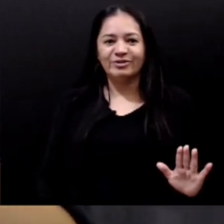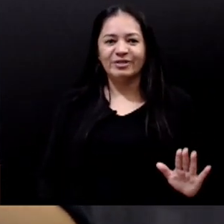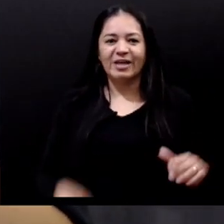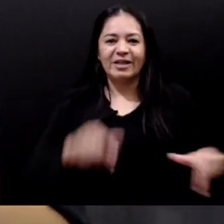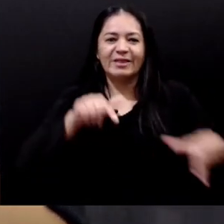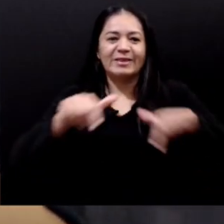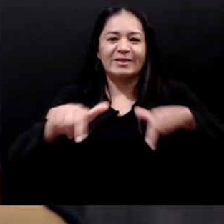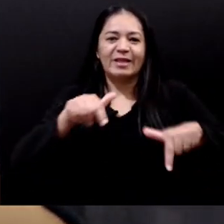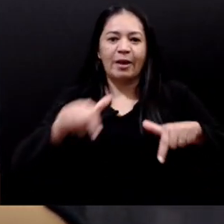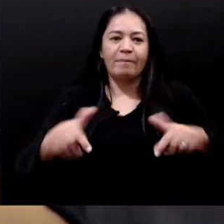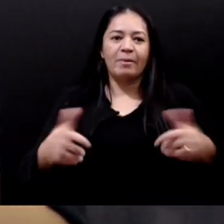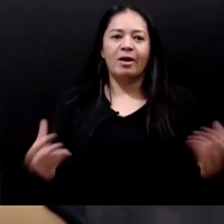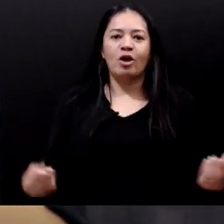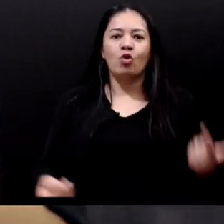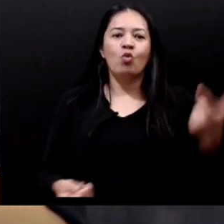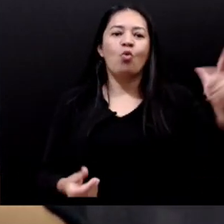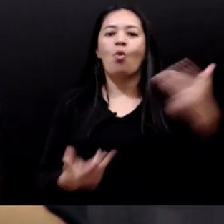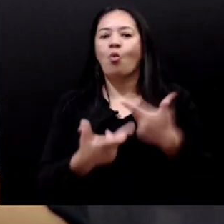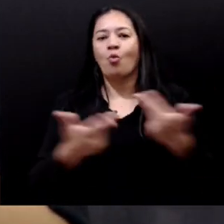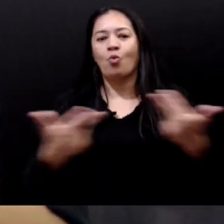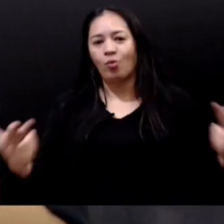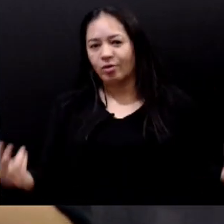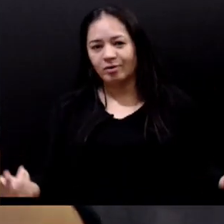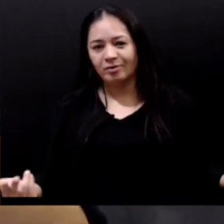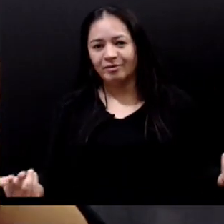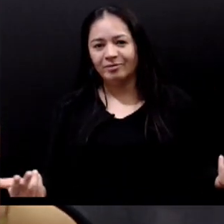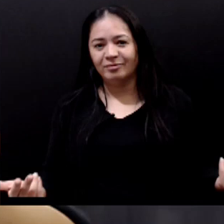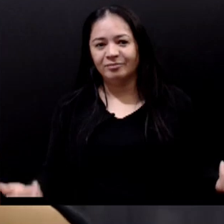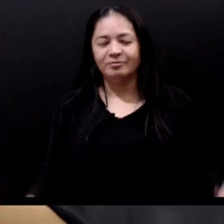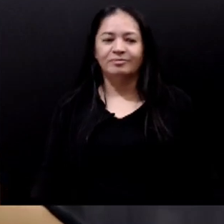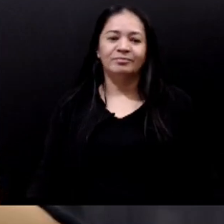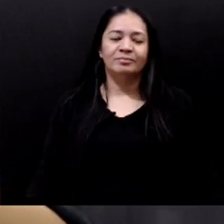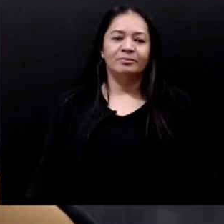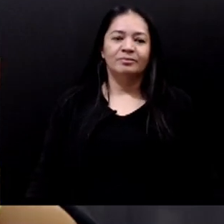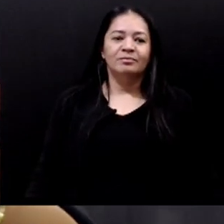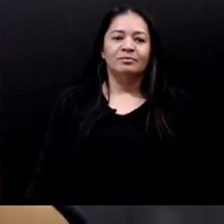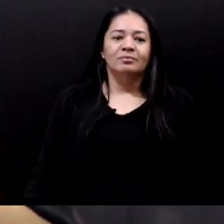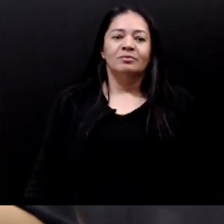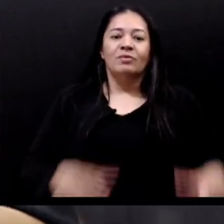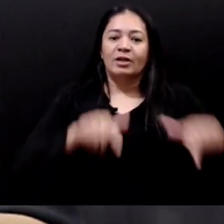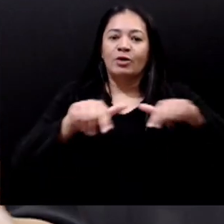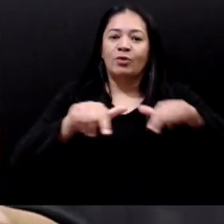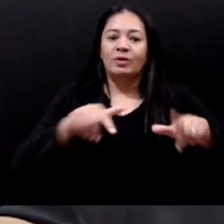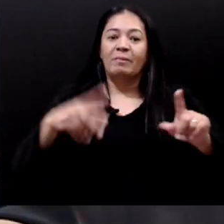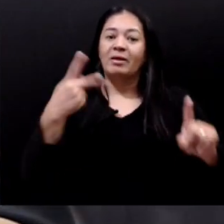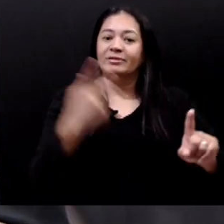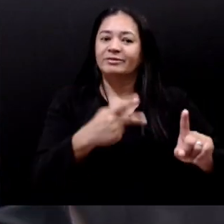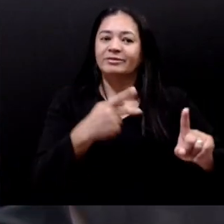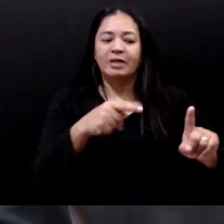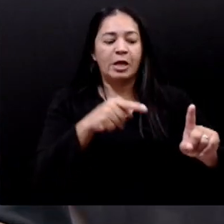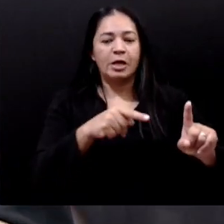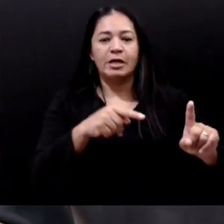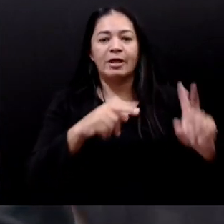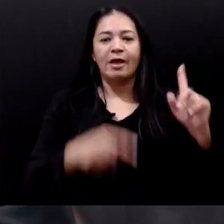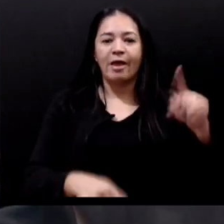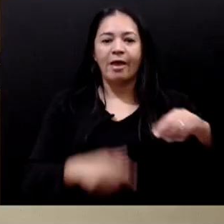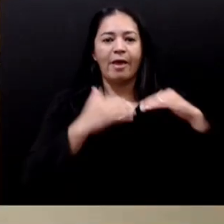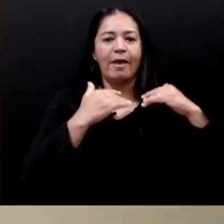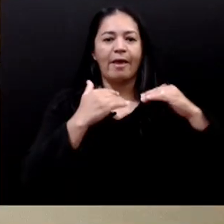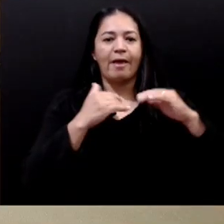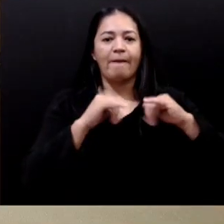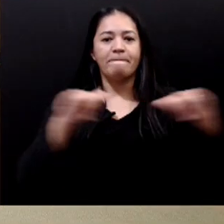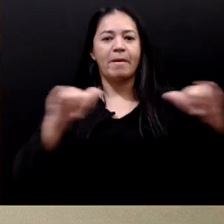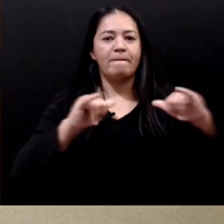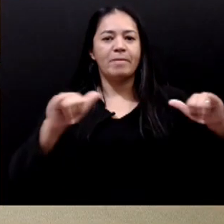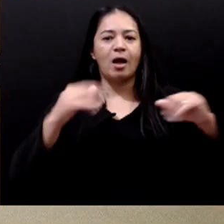com outras coisas, né? Então, é o trabalho dele, ele é um publicitário, basicamente. É um marketing que Então,